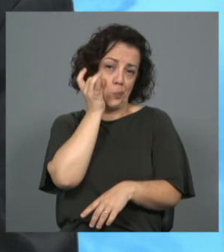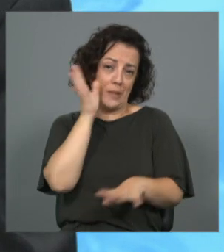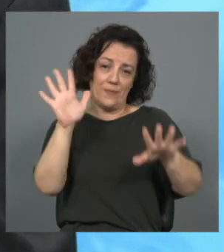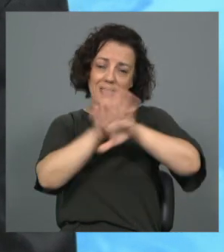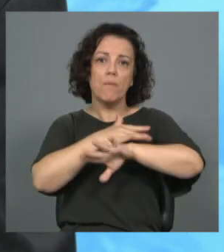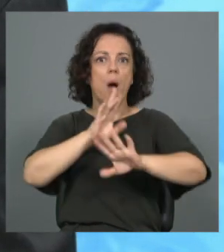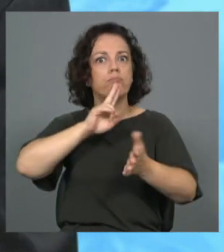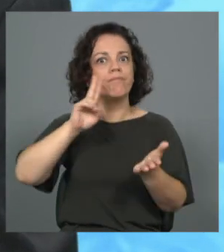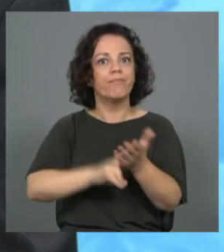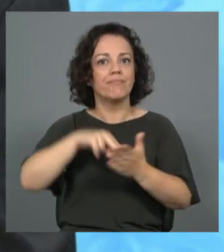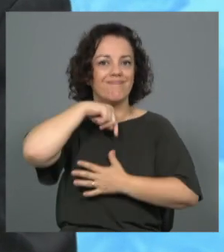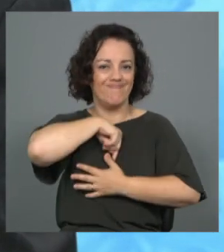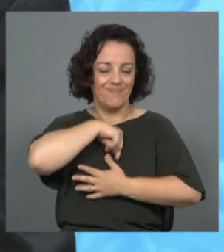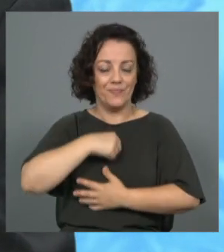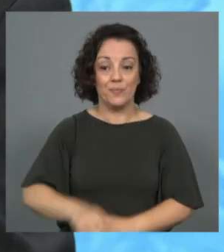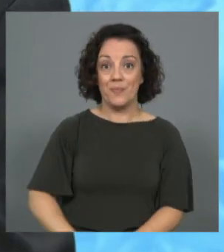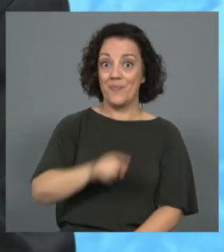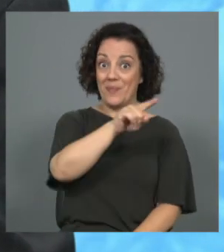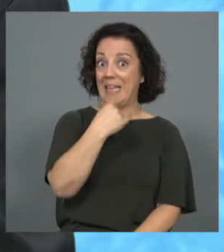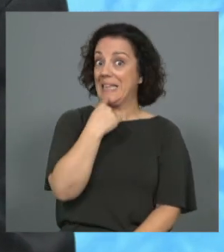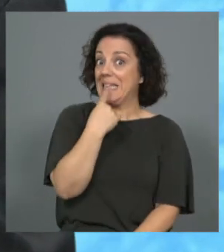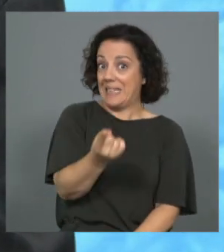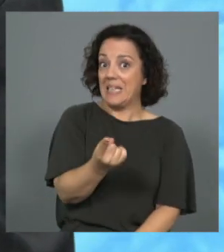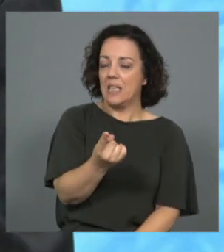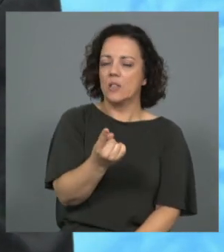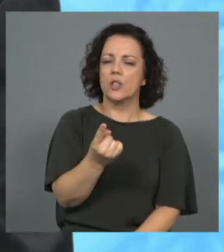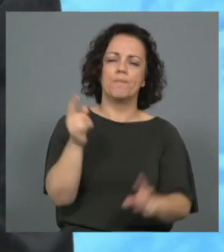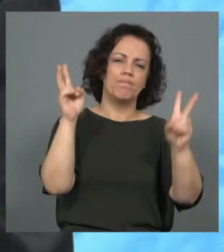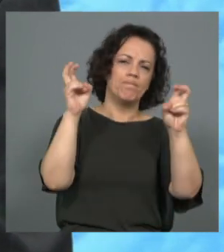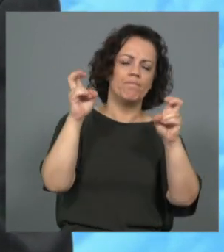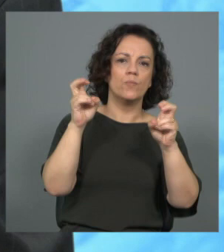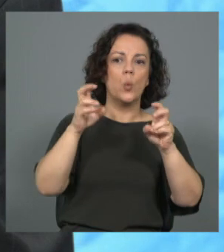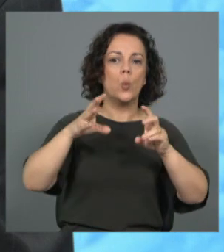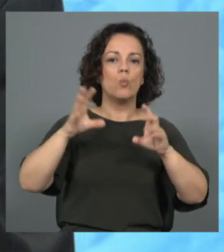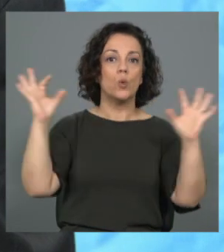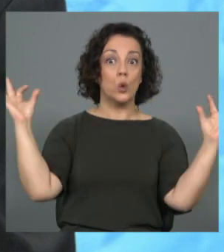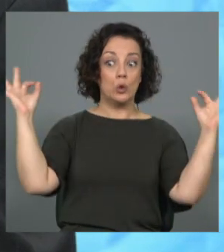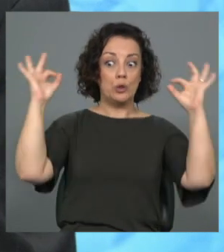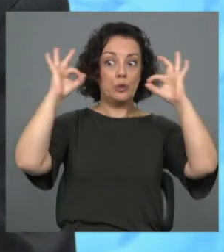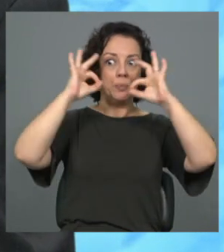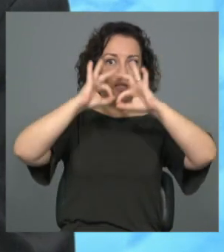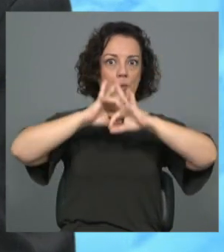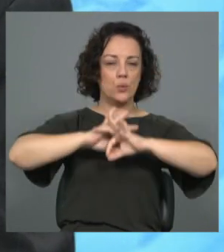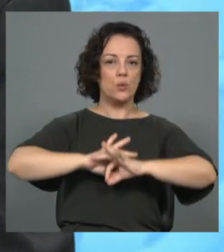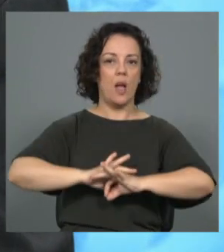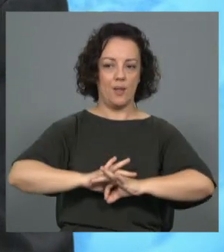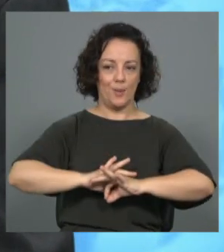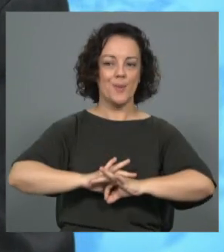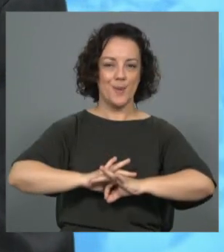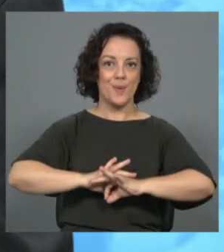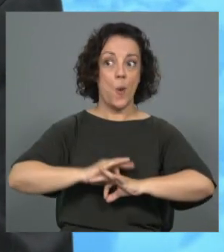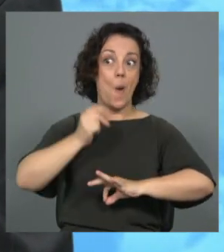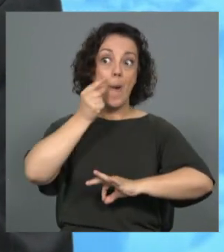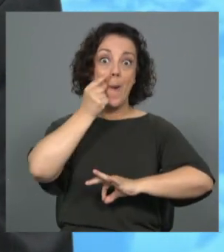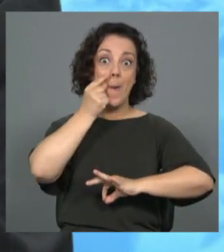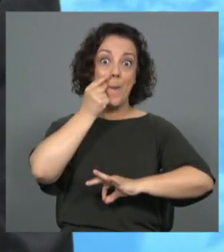diz que o Paráclito, o advogado, o Espírito Santo, que o Pai enviará em